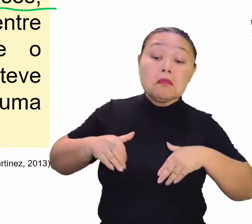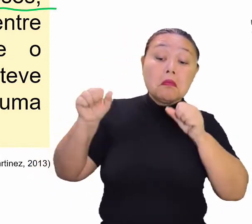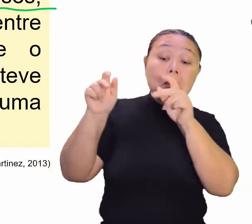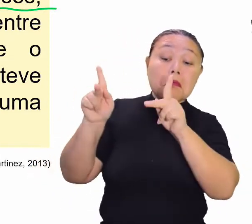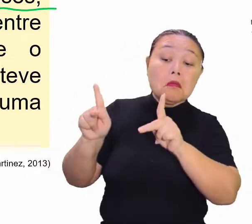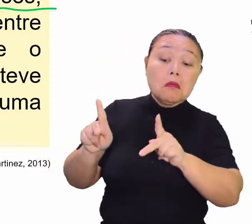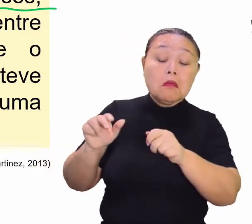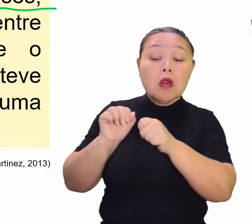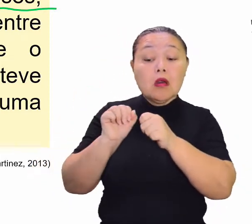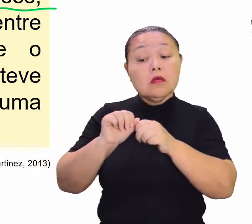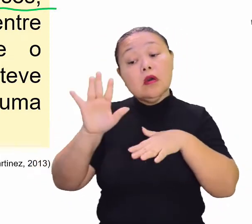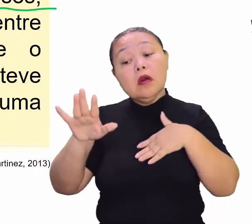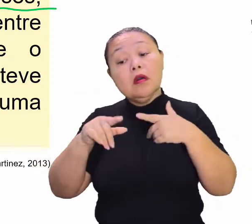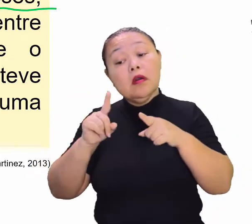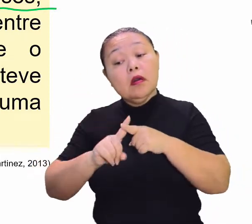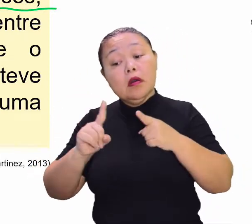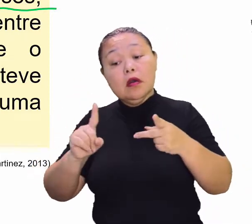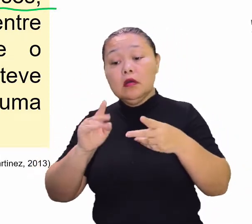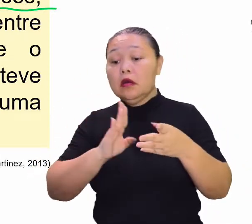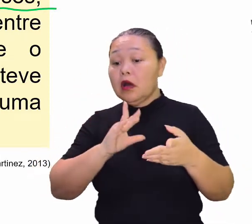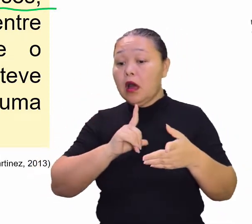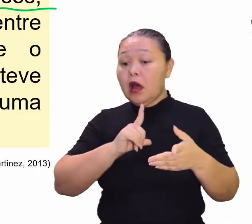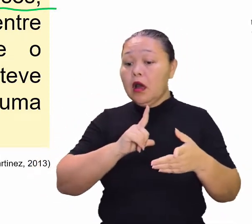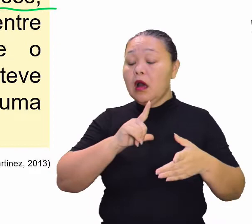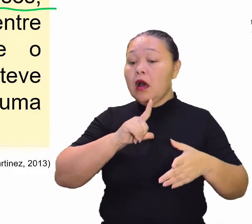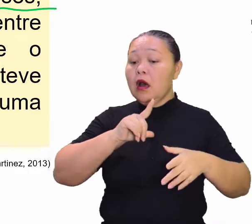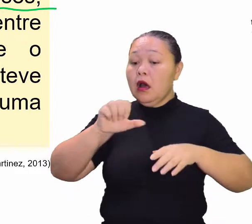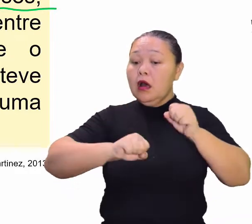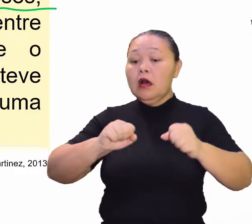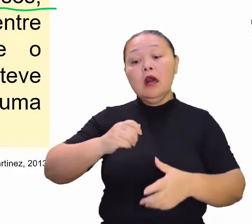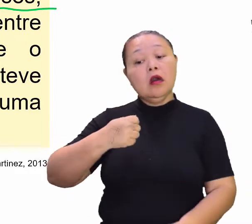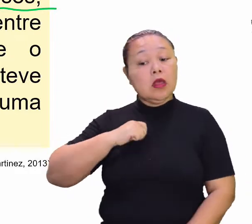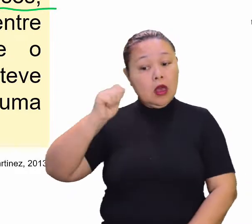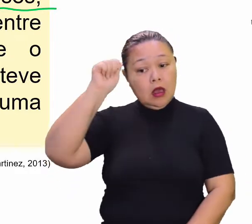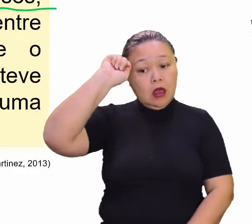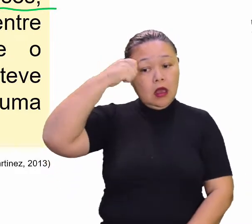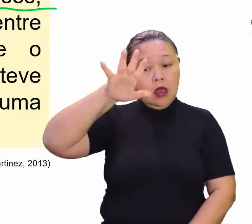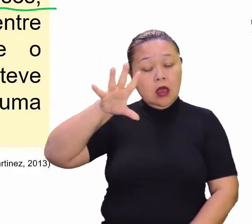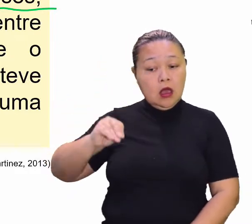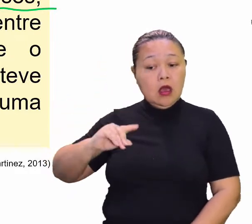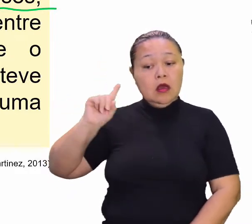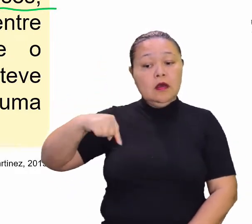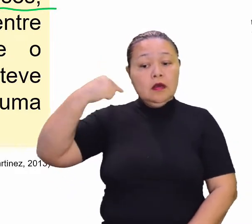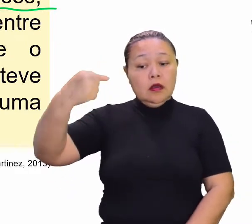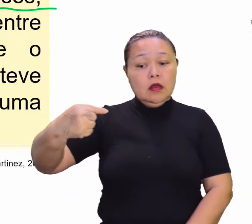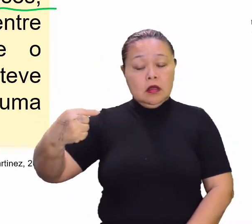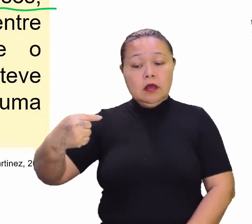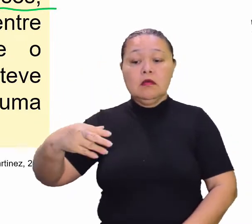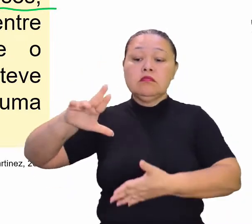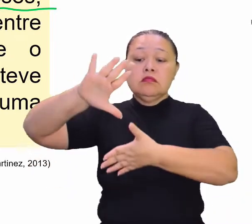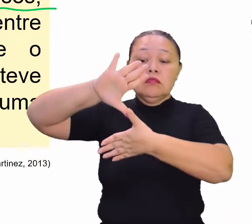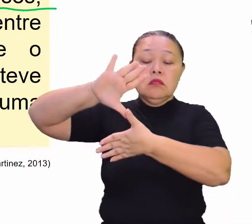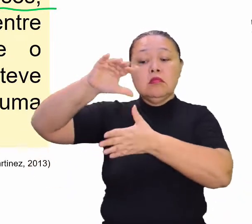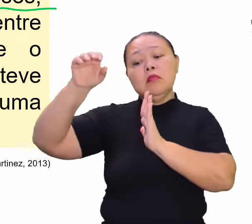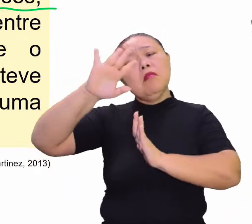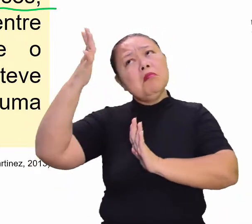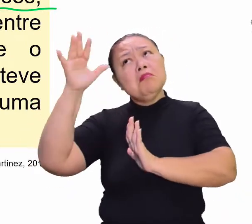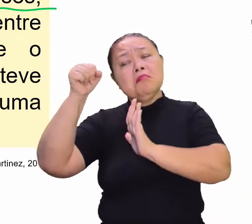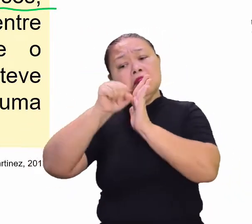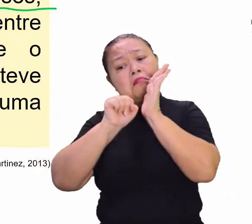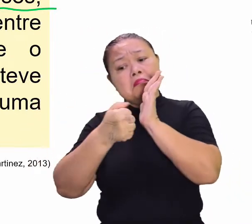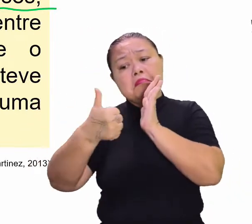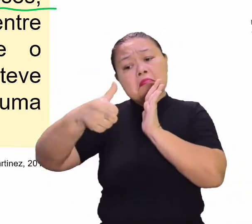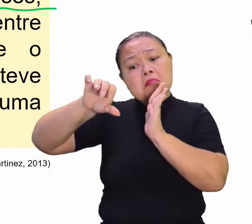uma nacionalidade, enfim. Mas esse processo da África e da Ásia já aconteceu após aqui a América. Vai ser lá no século XIX